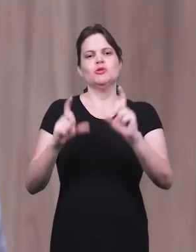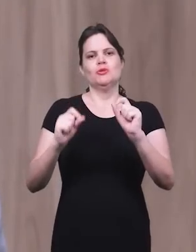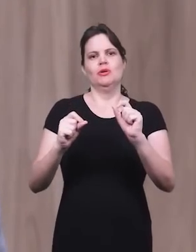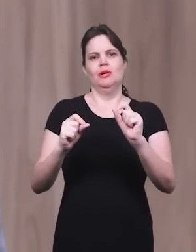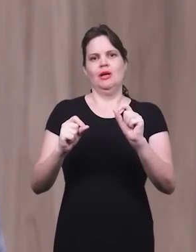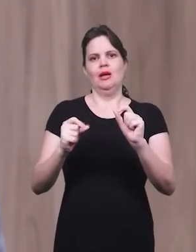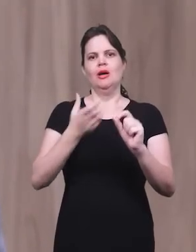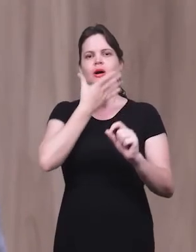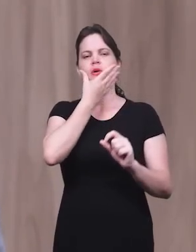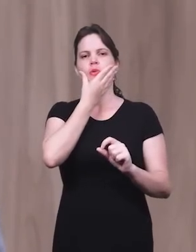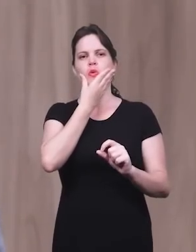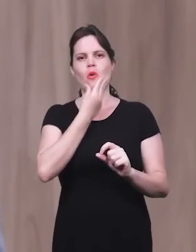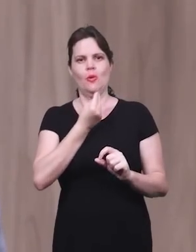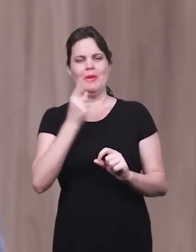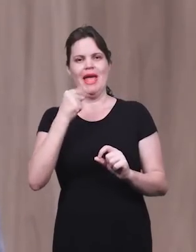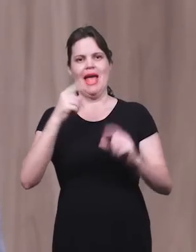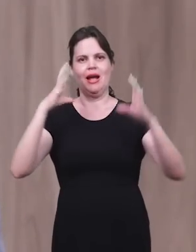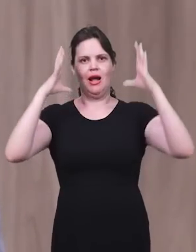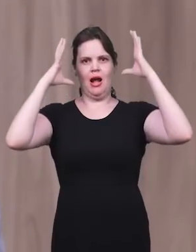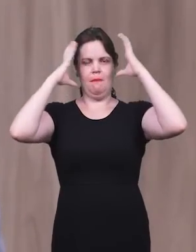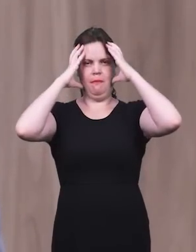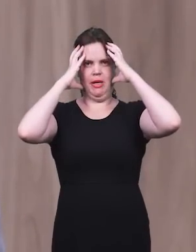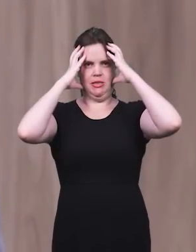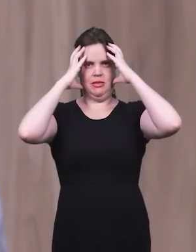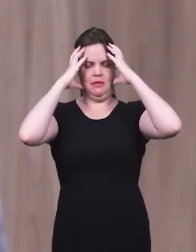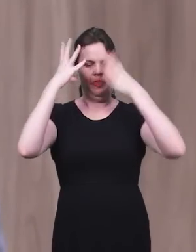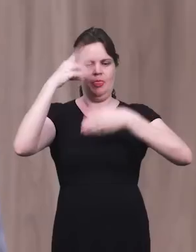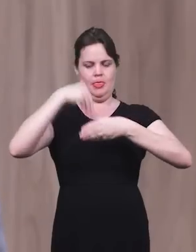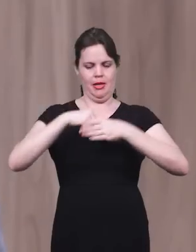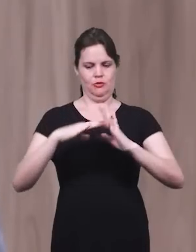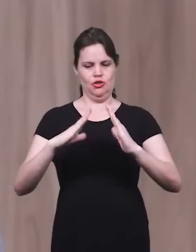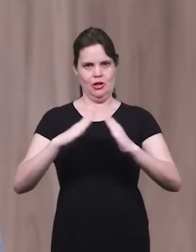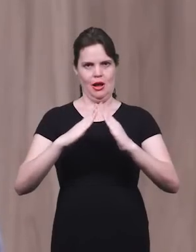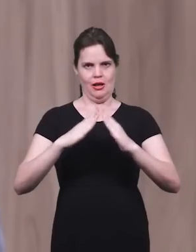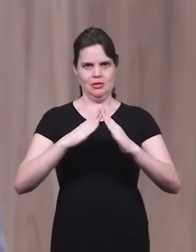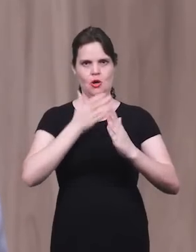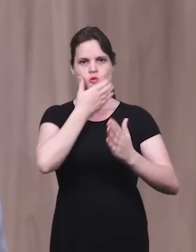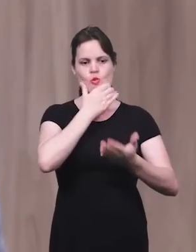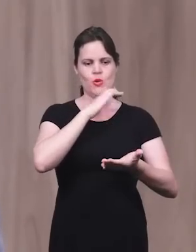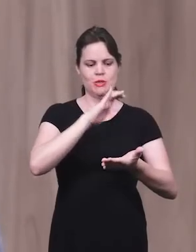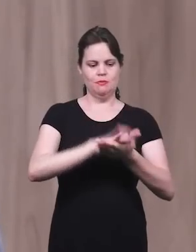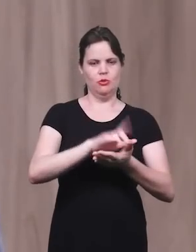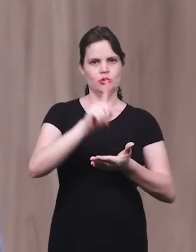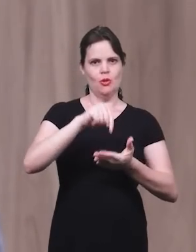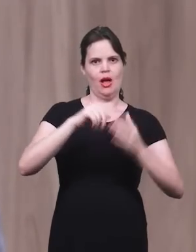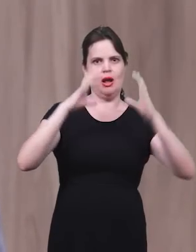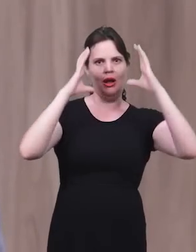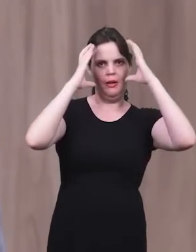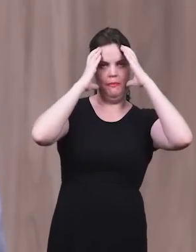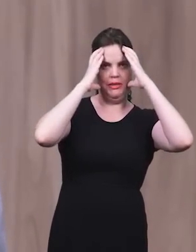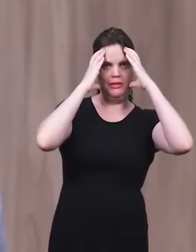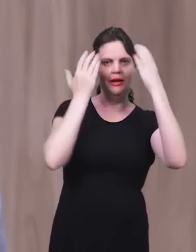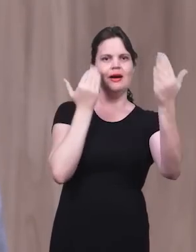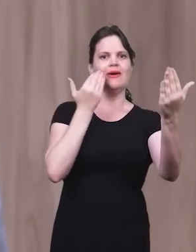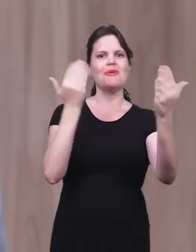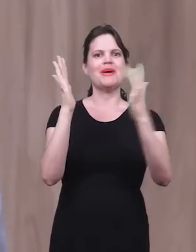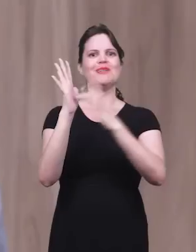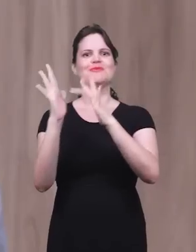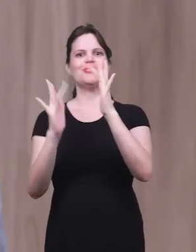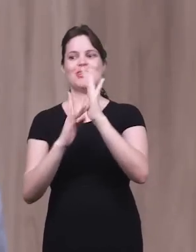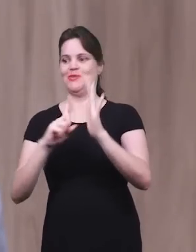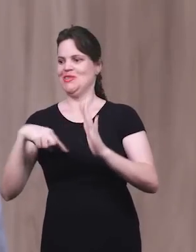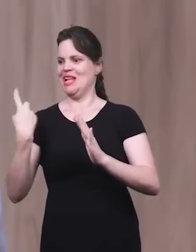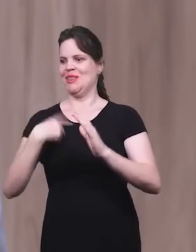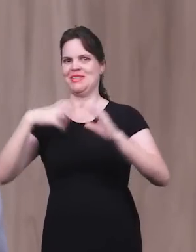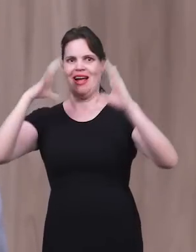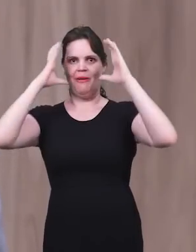o homem é o cabeça da igreja, Jesus o homem é a cabeça do lar, né? E Jesus é o nosso cabeça. Às